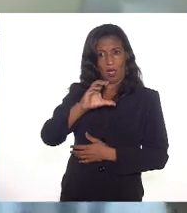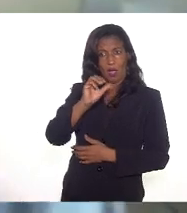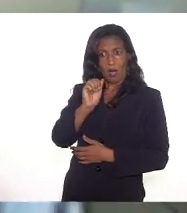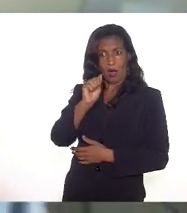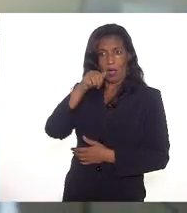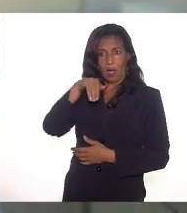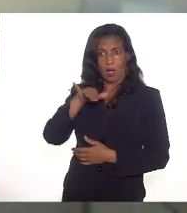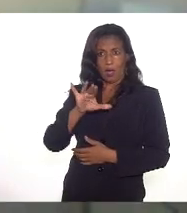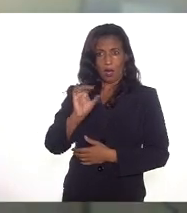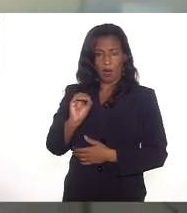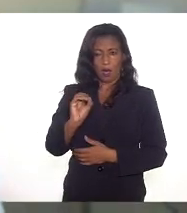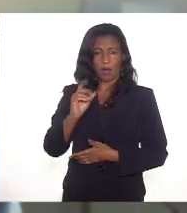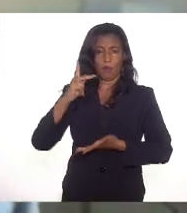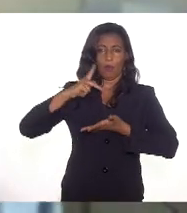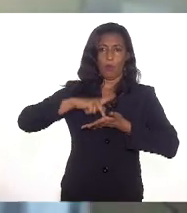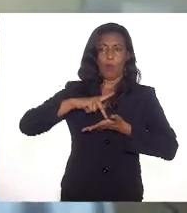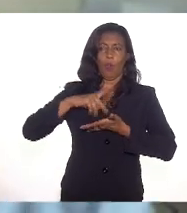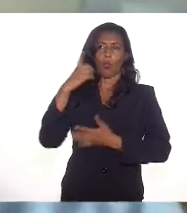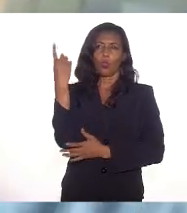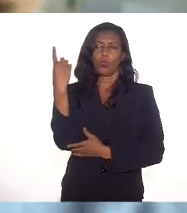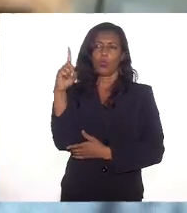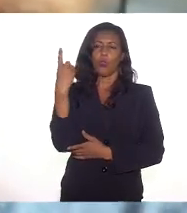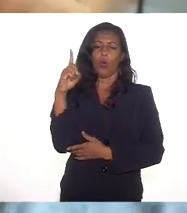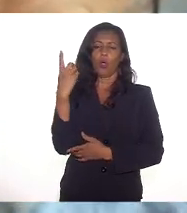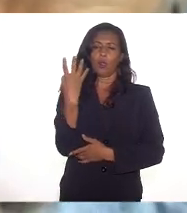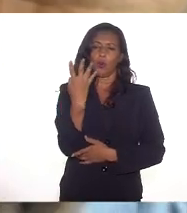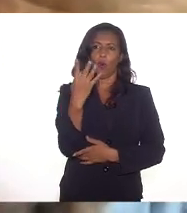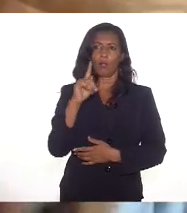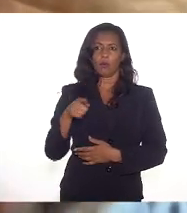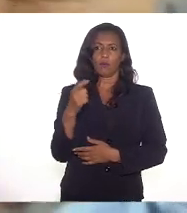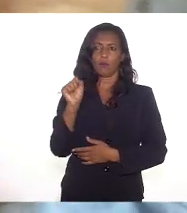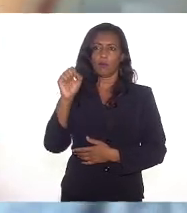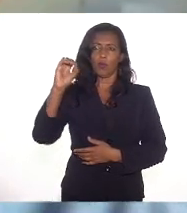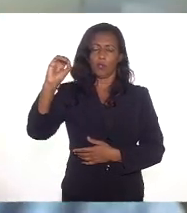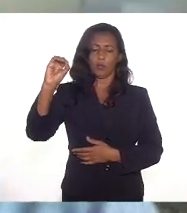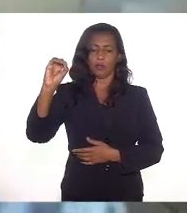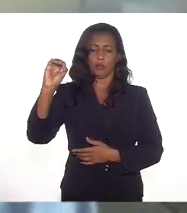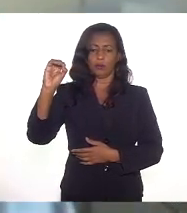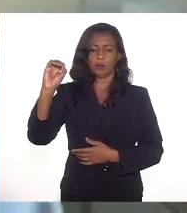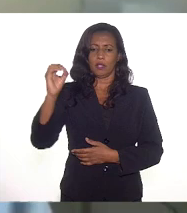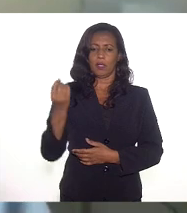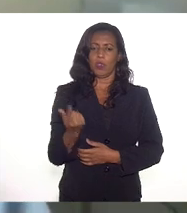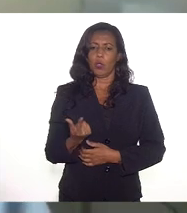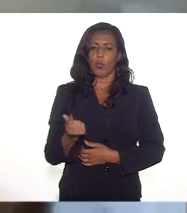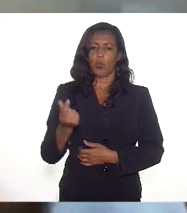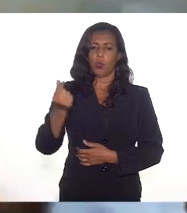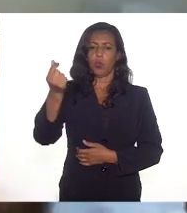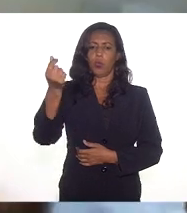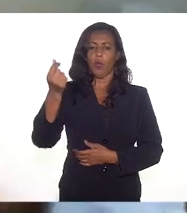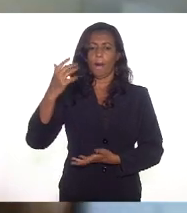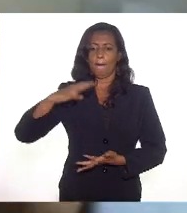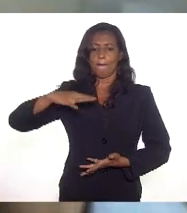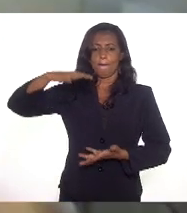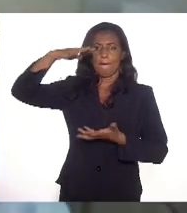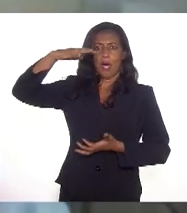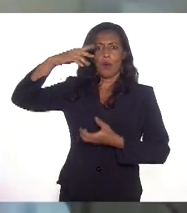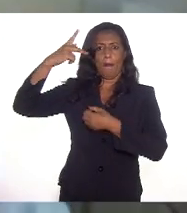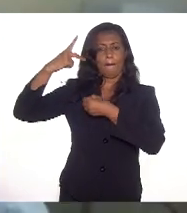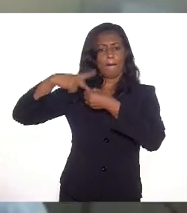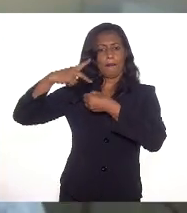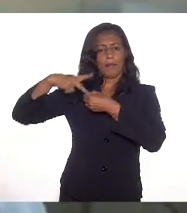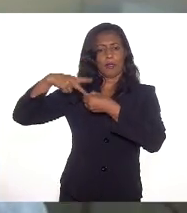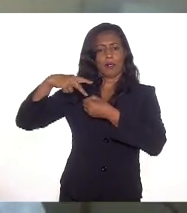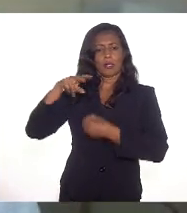relação real dólar de 4,80 e o preço estimado do barril do petróleo